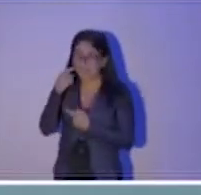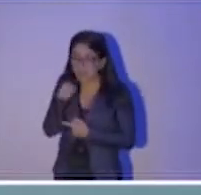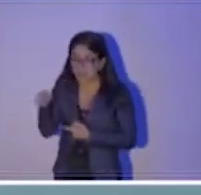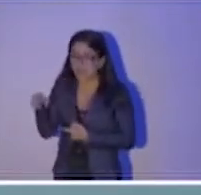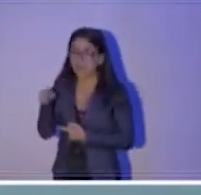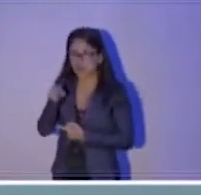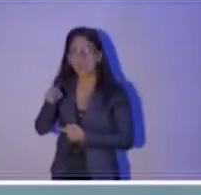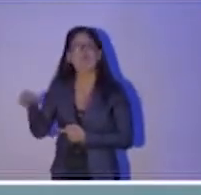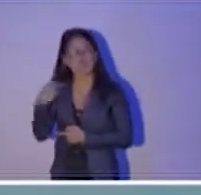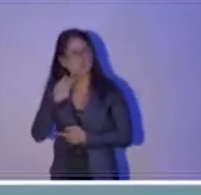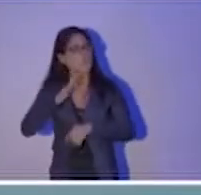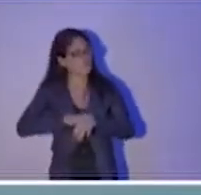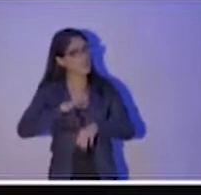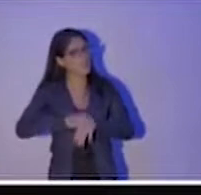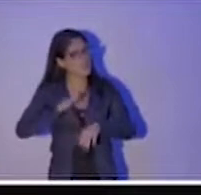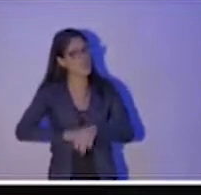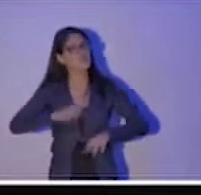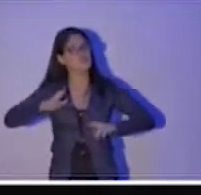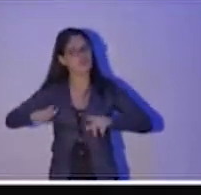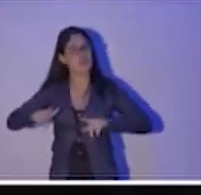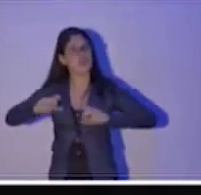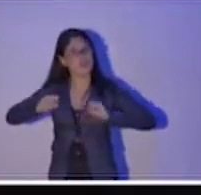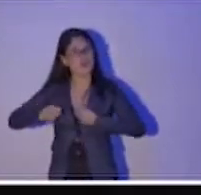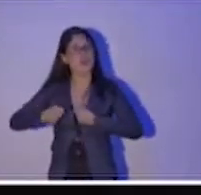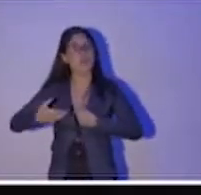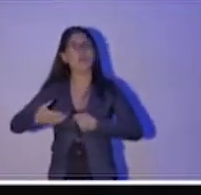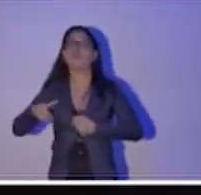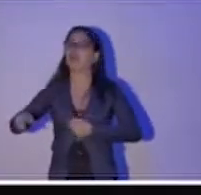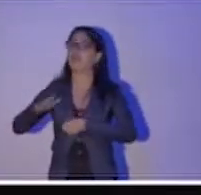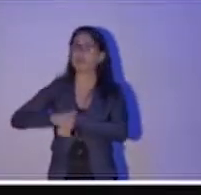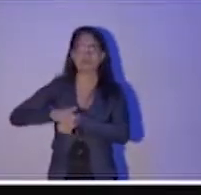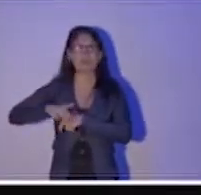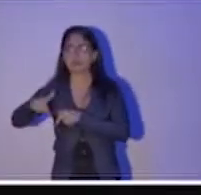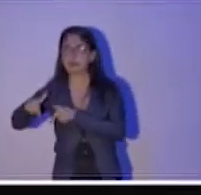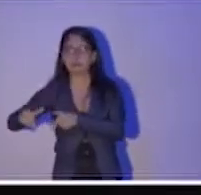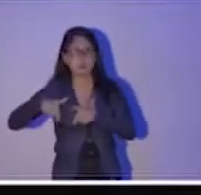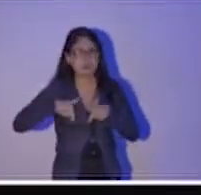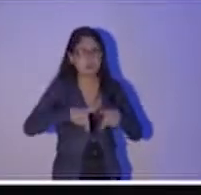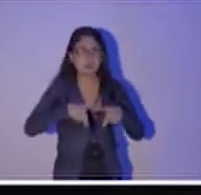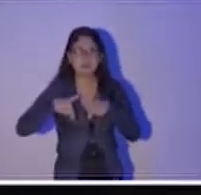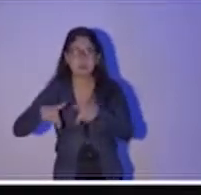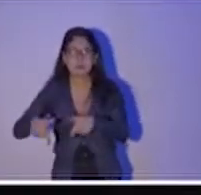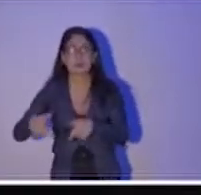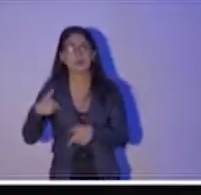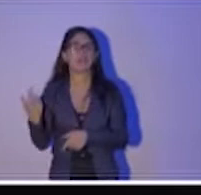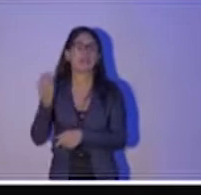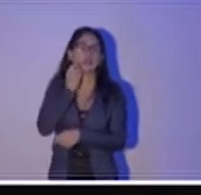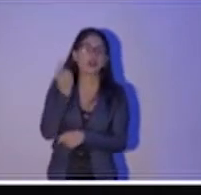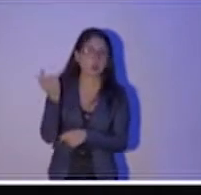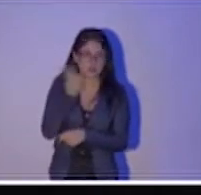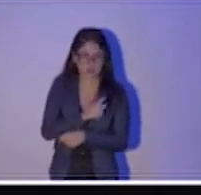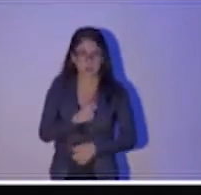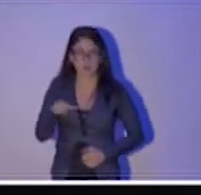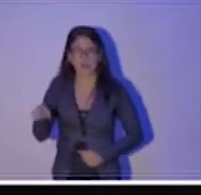fazer a diferença, ele botou isso na cabeça e ele vai movendo o mundo para fazer isso. Eu me lembro, o ano passado, no Prêmio